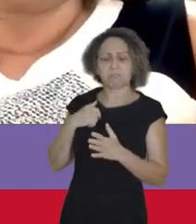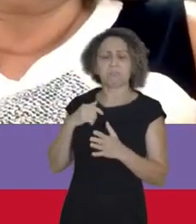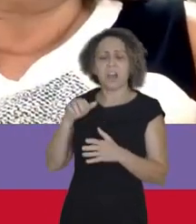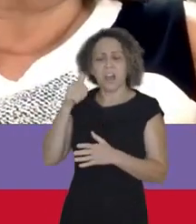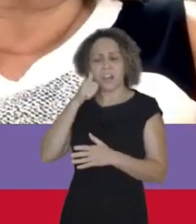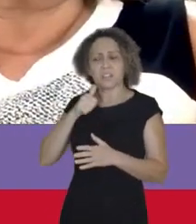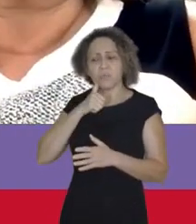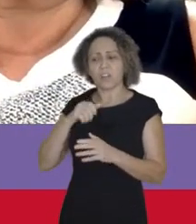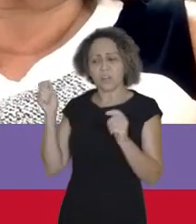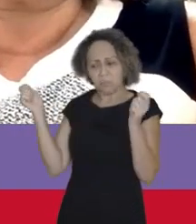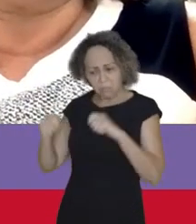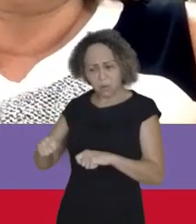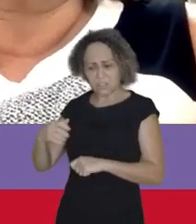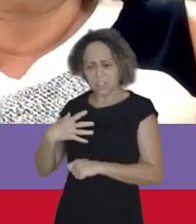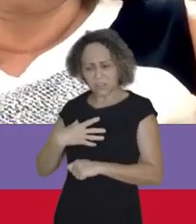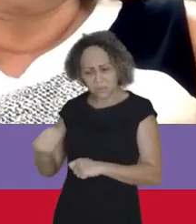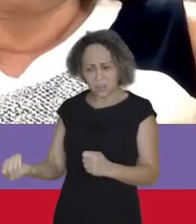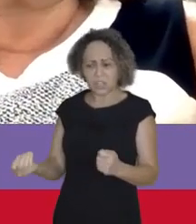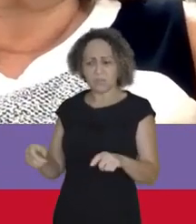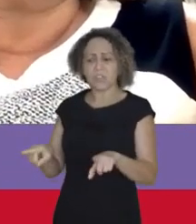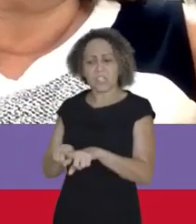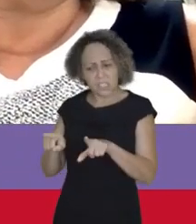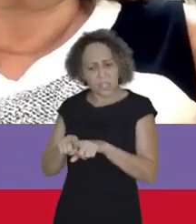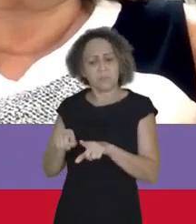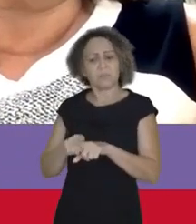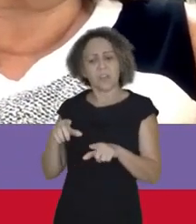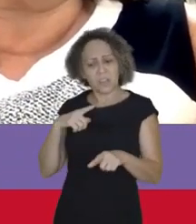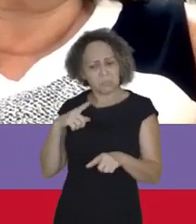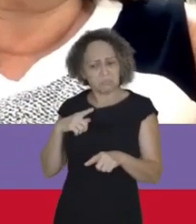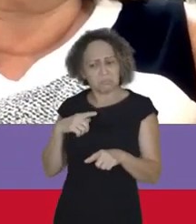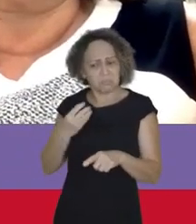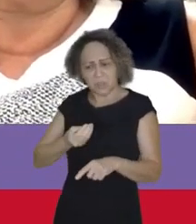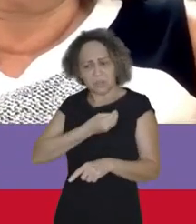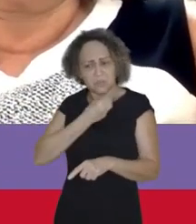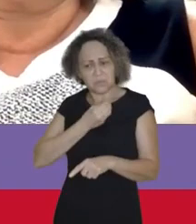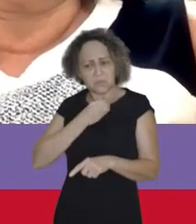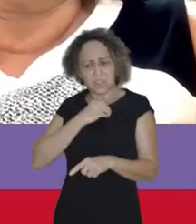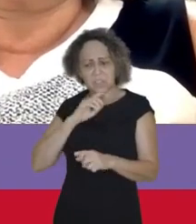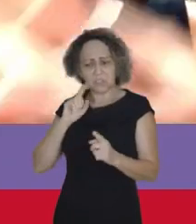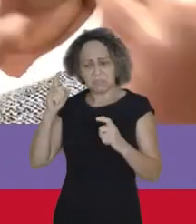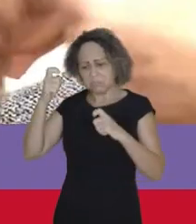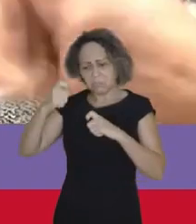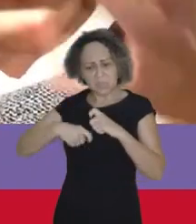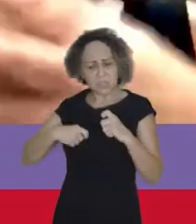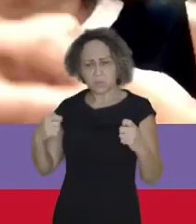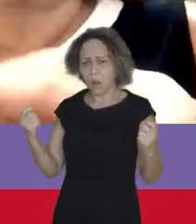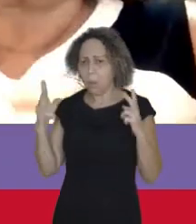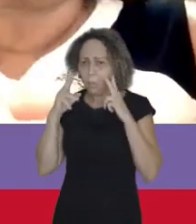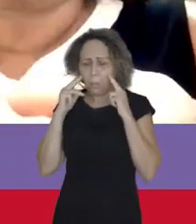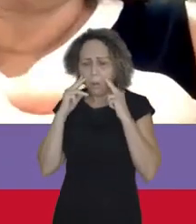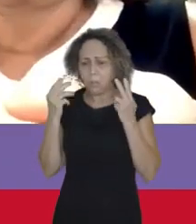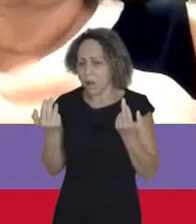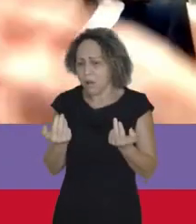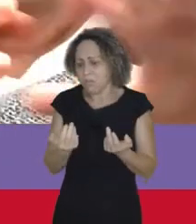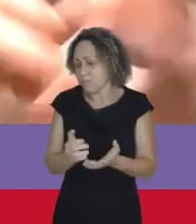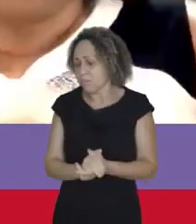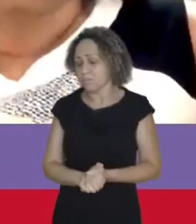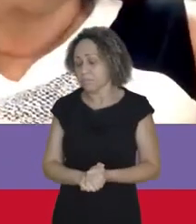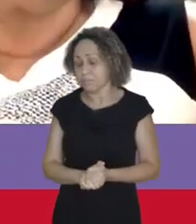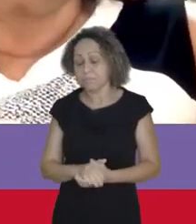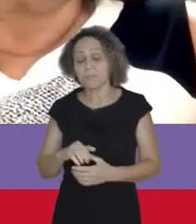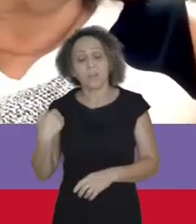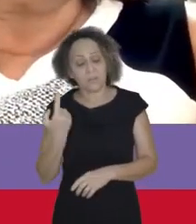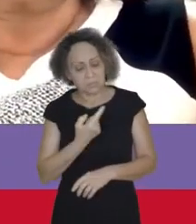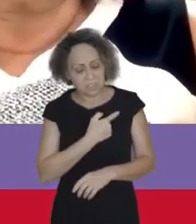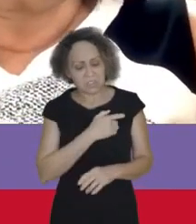de exercer sua sexualidade. Eu acho que nós estamos, no meu ponto de vista, passando por um momento de